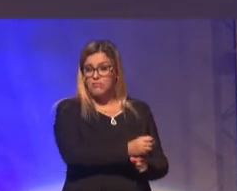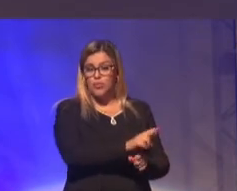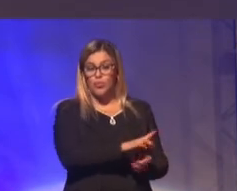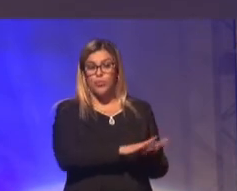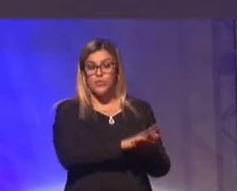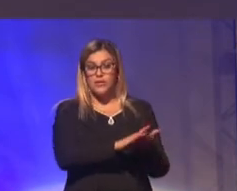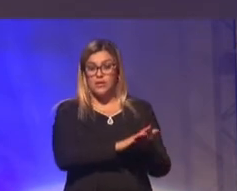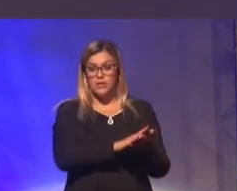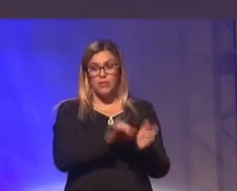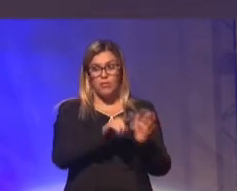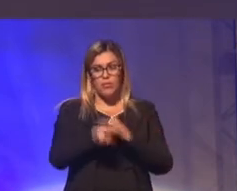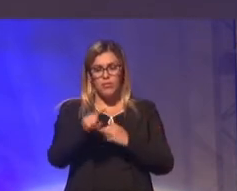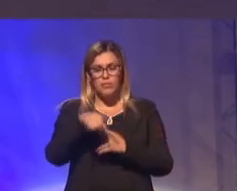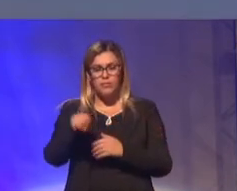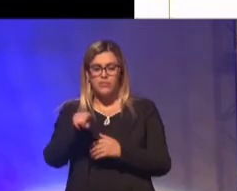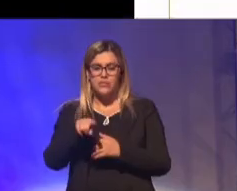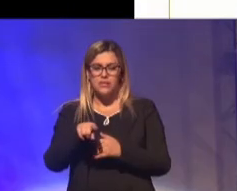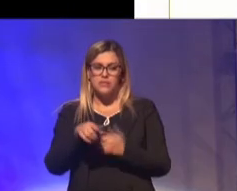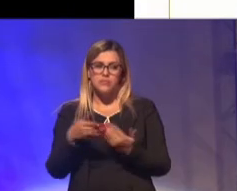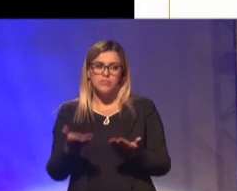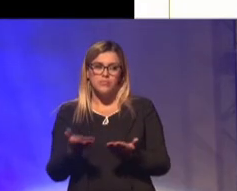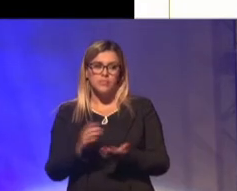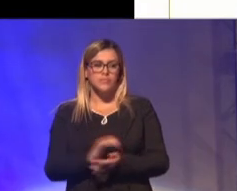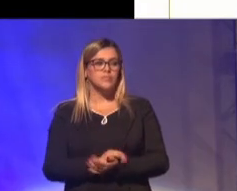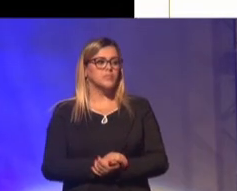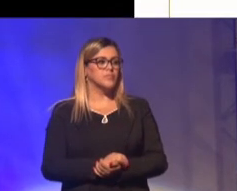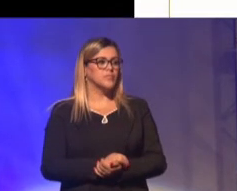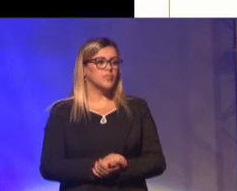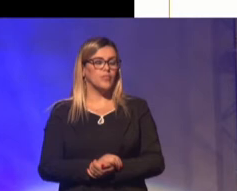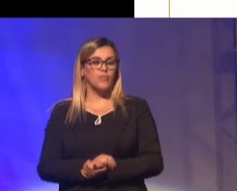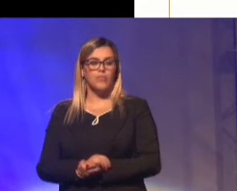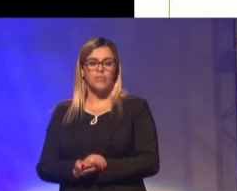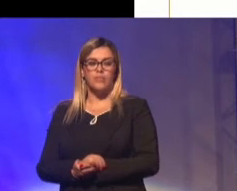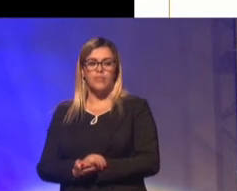aí para cada um de nós. Bom, então vamos lá.